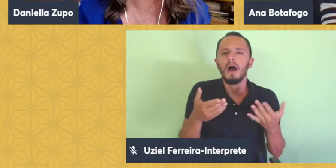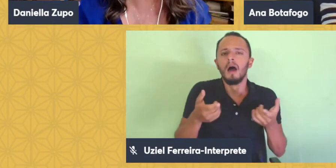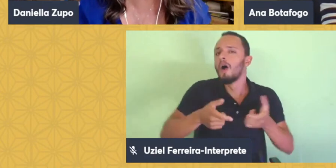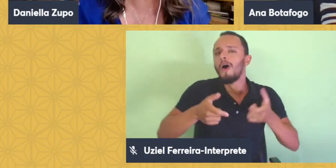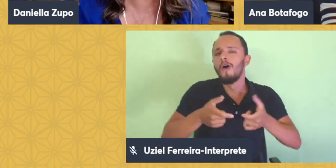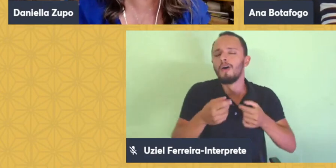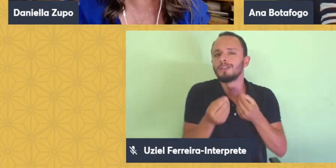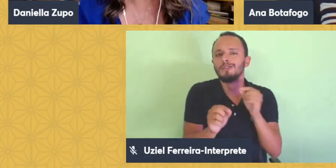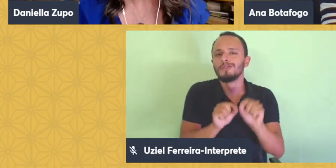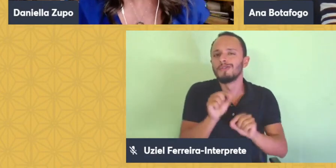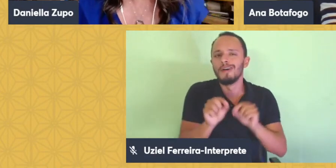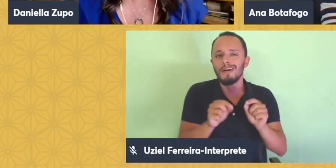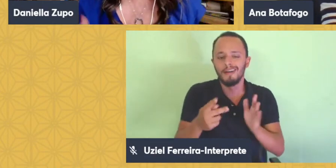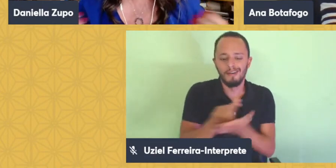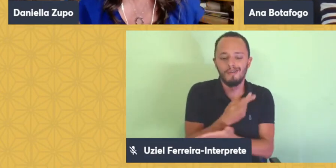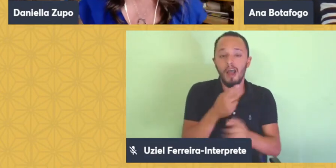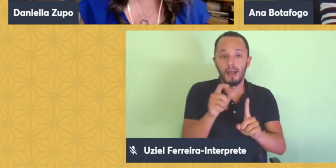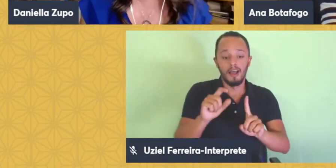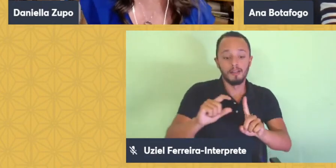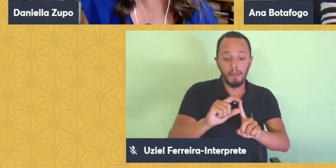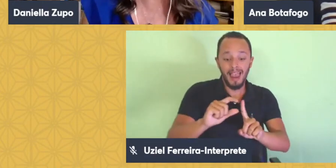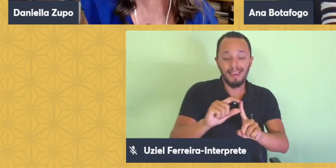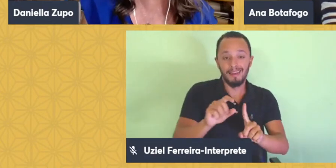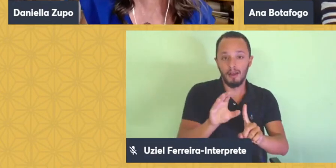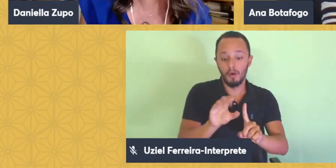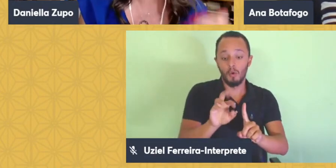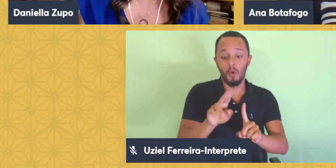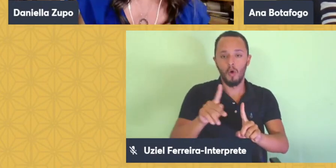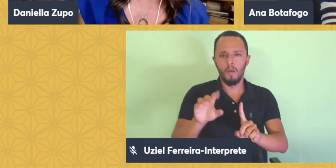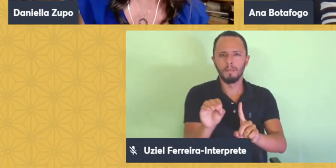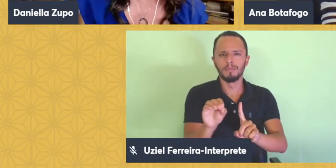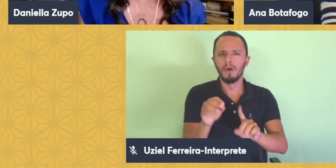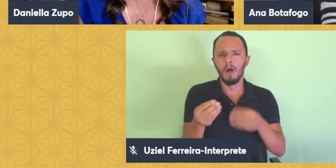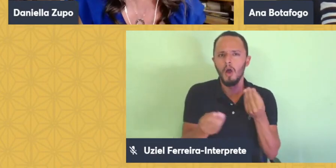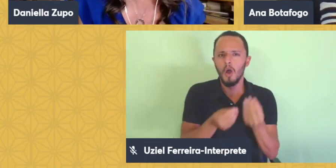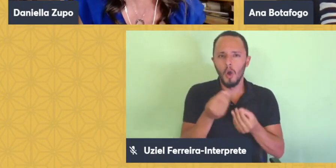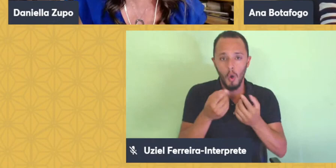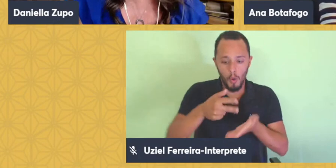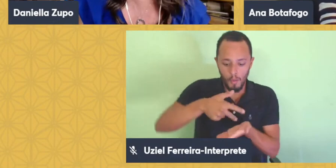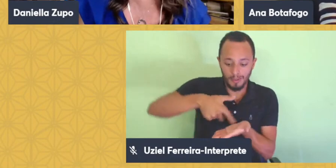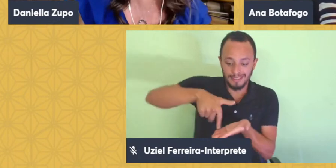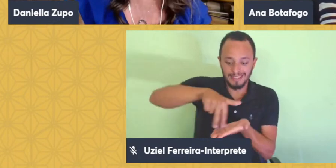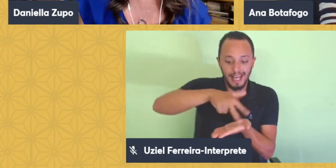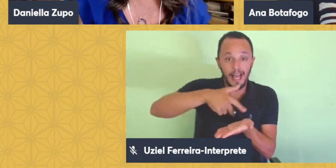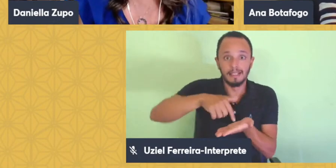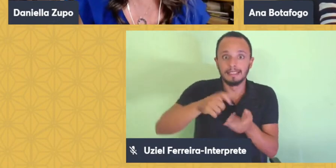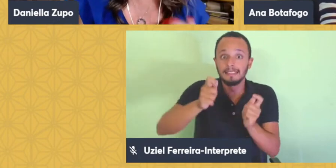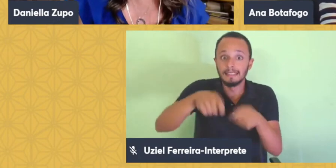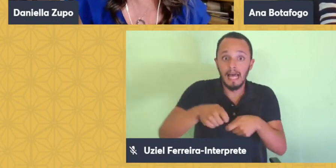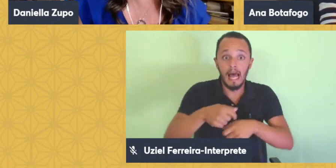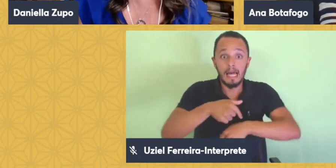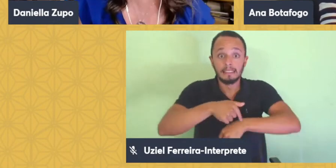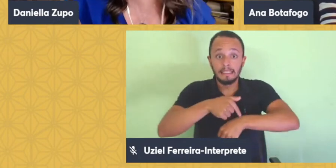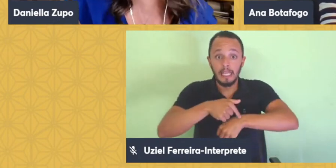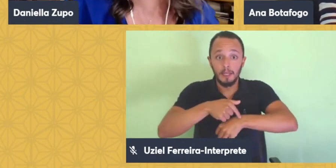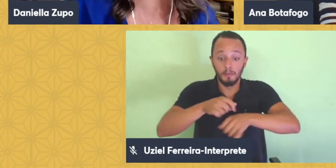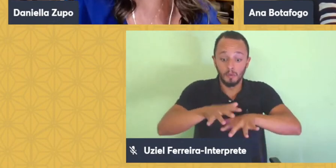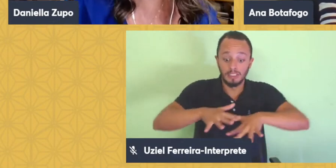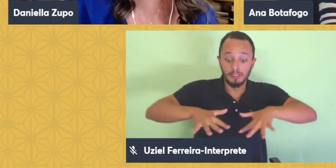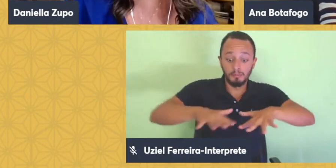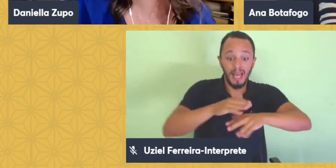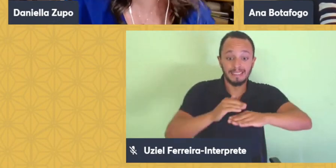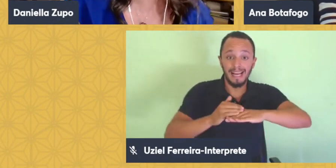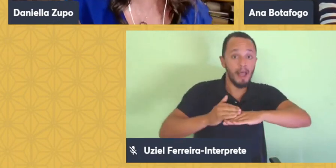hoje a Ana Botafogo como a leveza da dança pode transcender o tempo eo espaço De que forma os